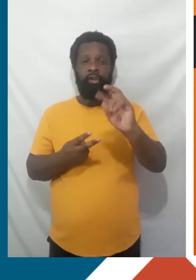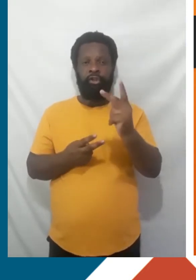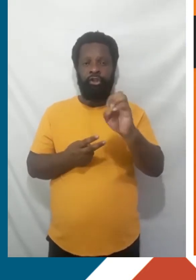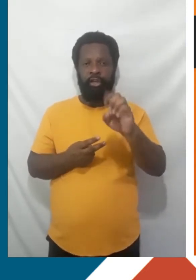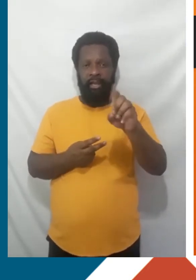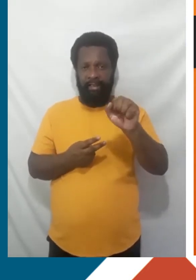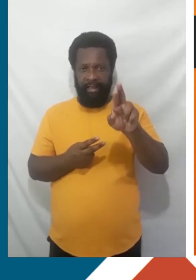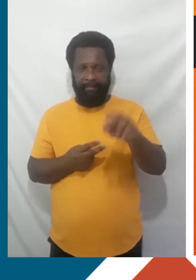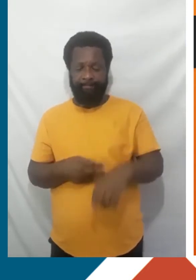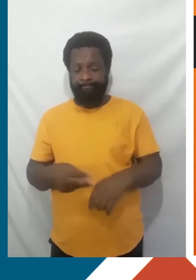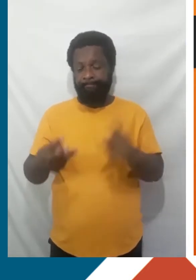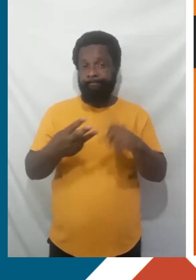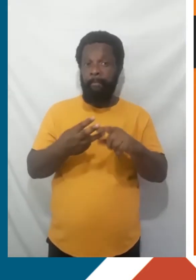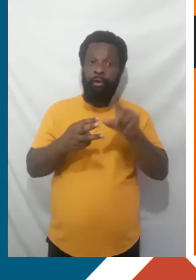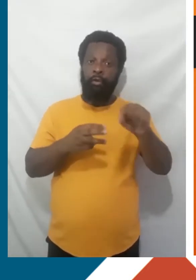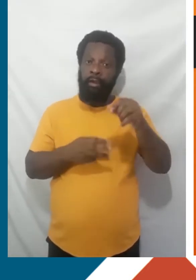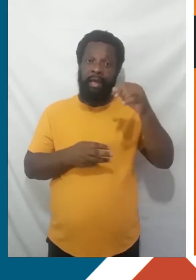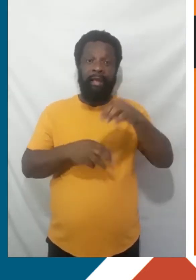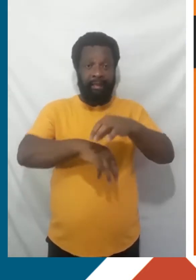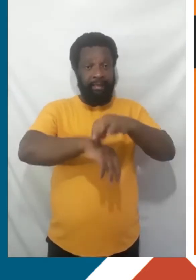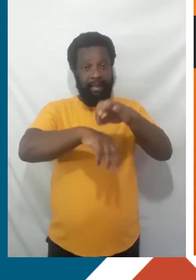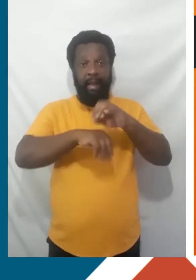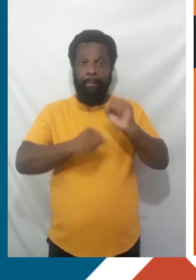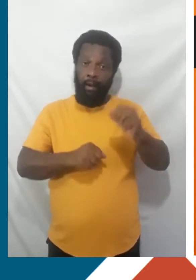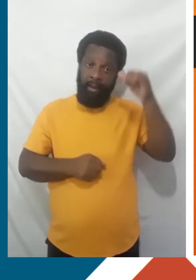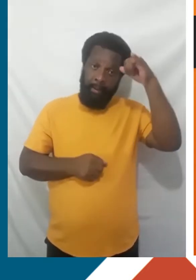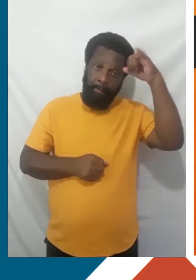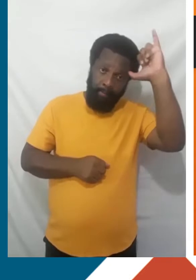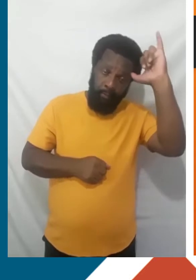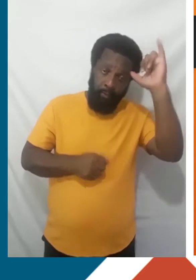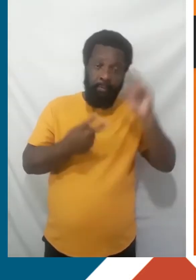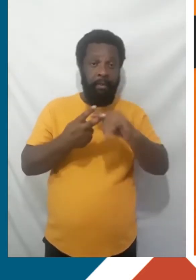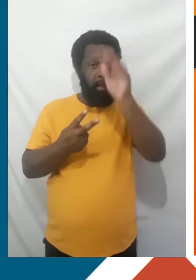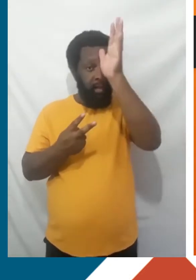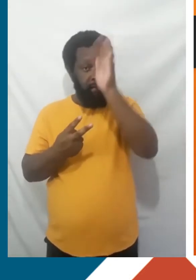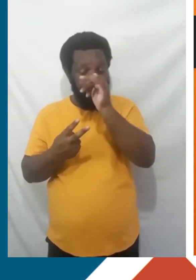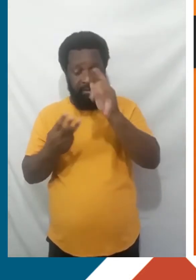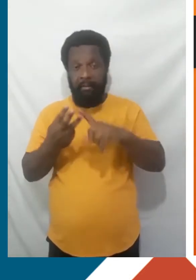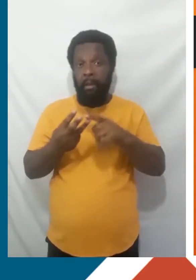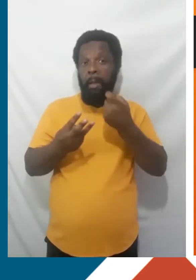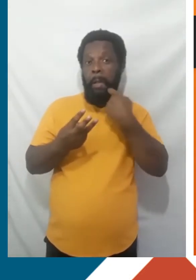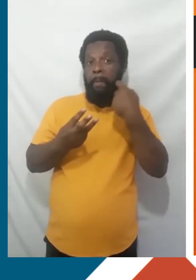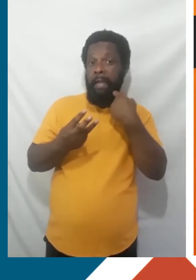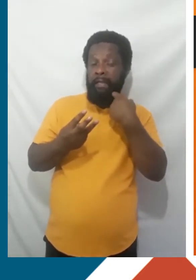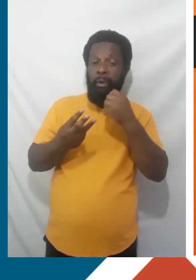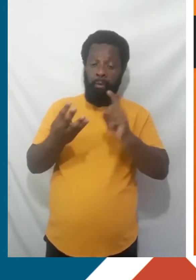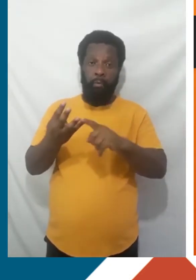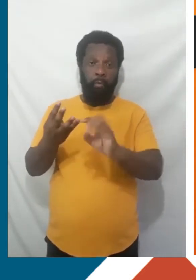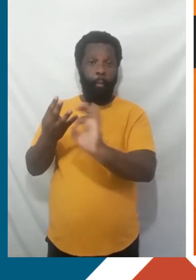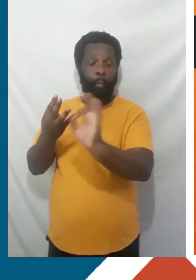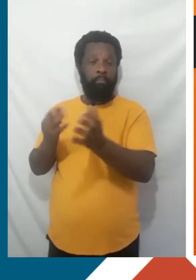se colocaria carne, que poderia ser bovina, frango ou peixe, ou não. Assim,